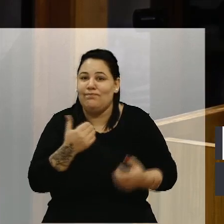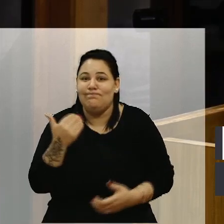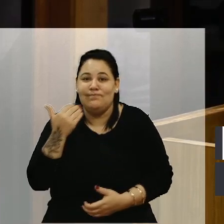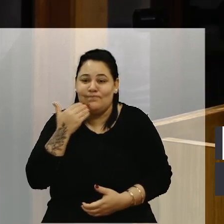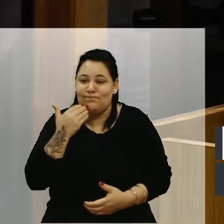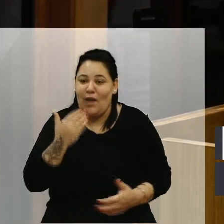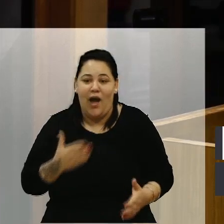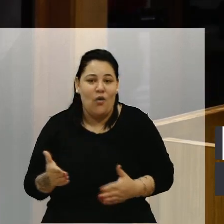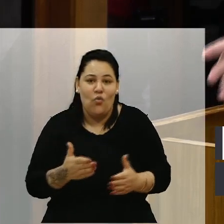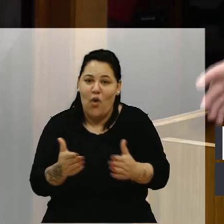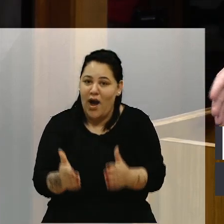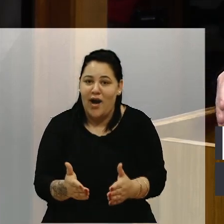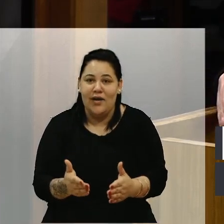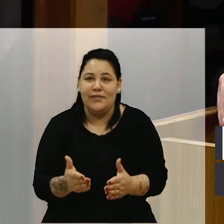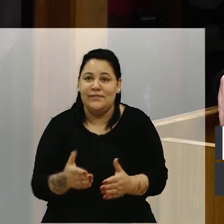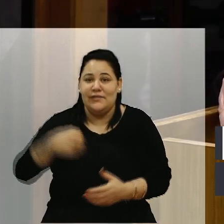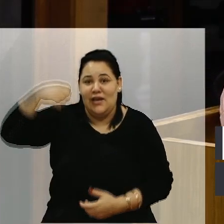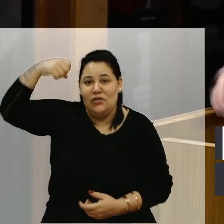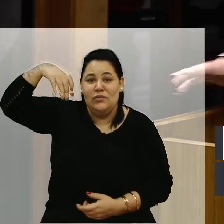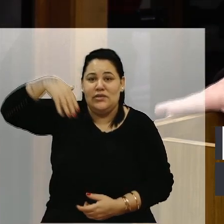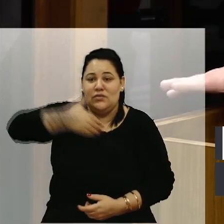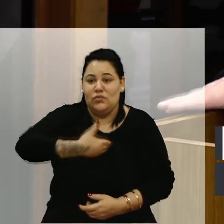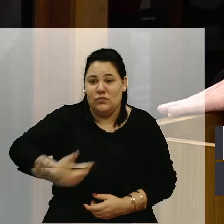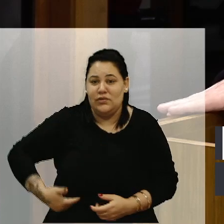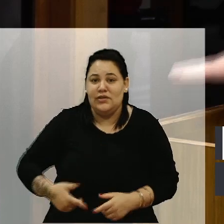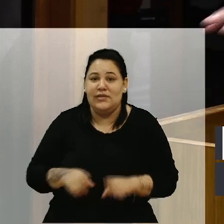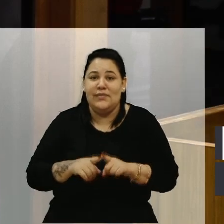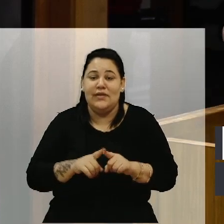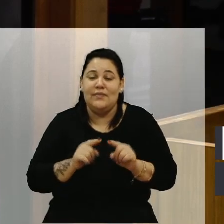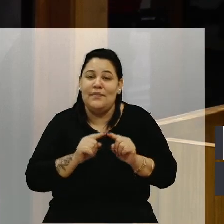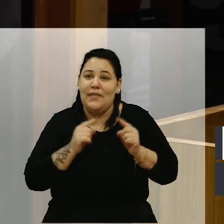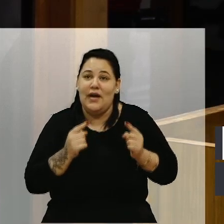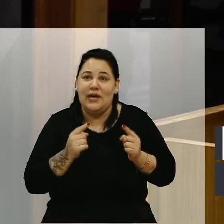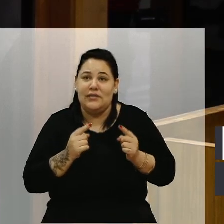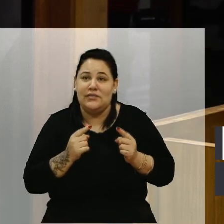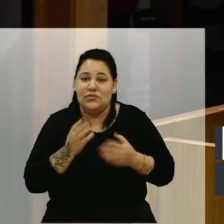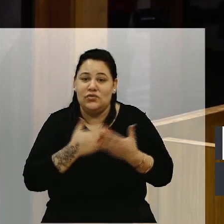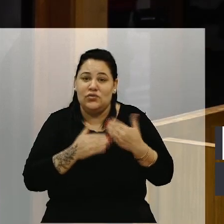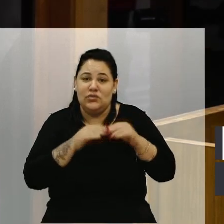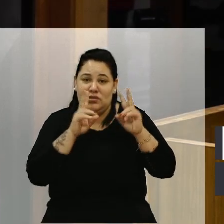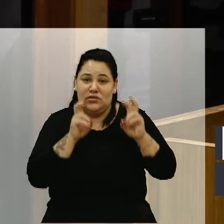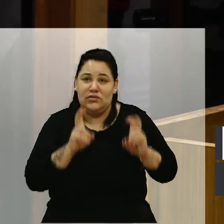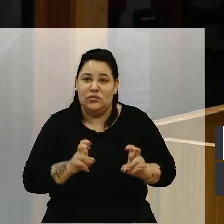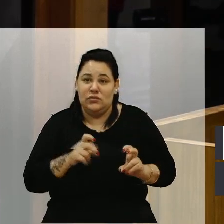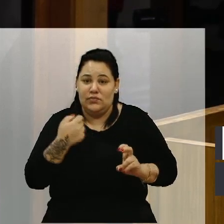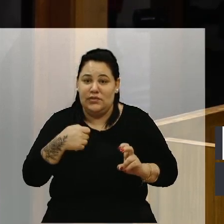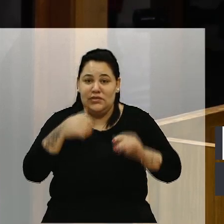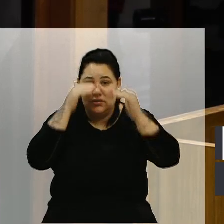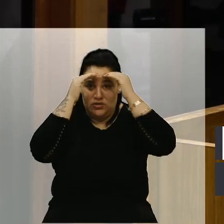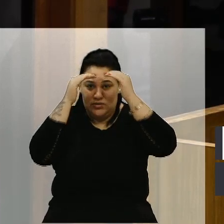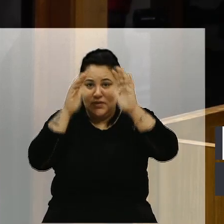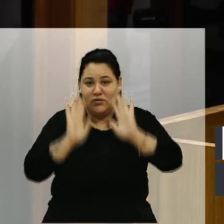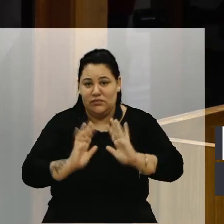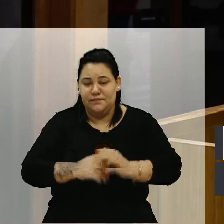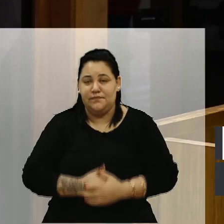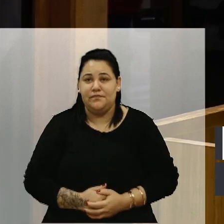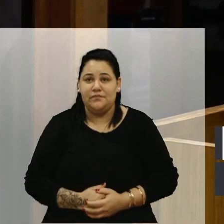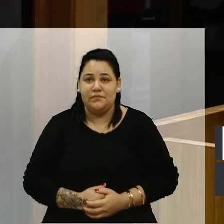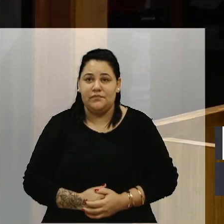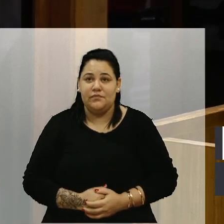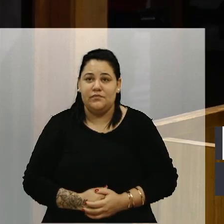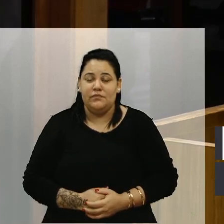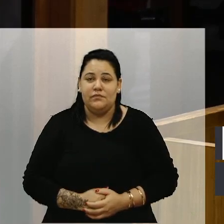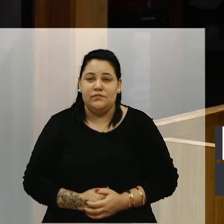nas vias públicas, na iluminação pública, mas são assuntos. Mas todos esses assuntos devem ser respeitados. E eu queria